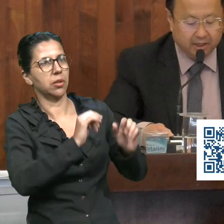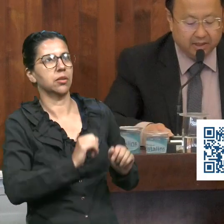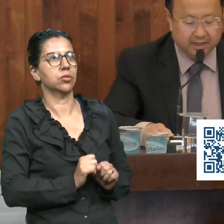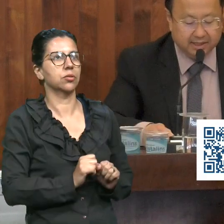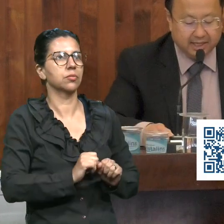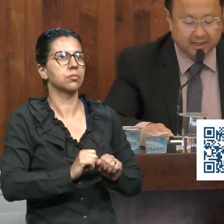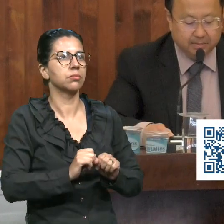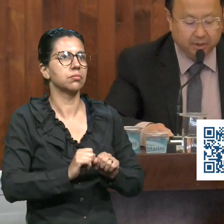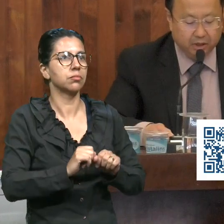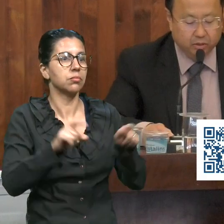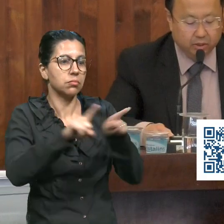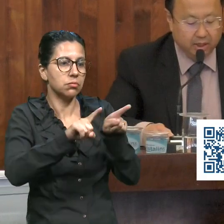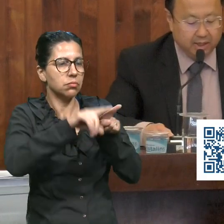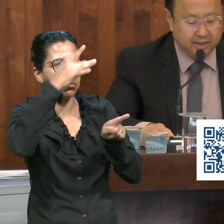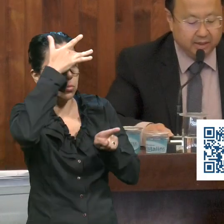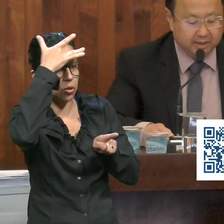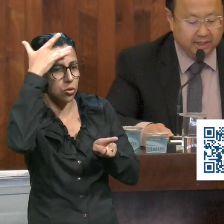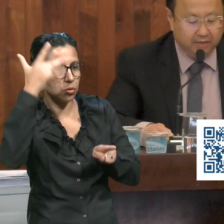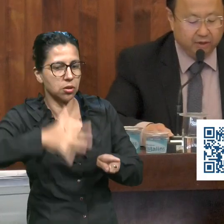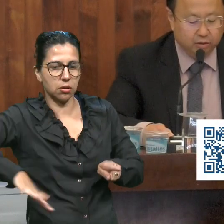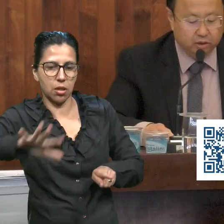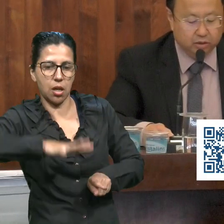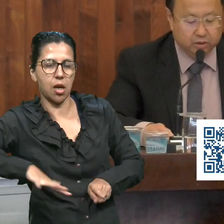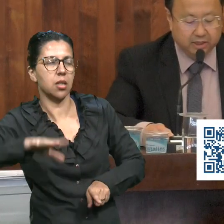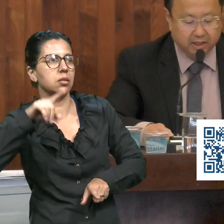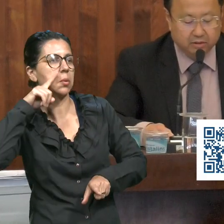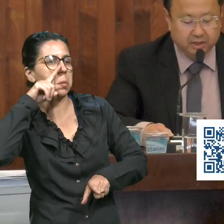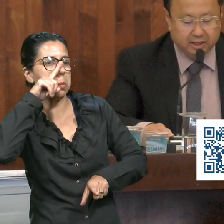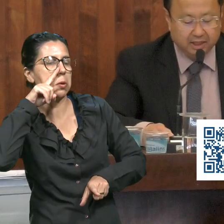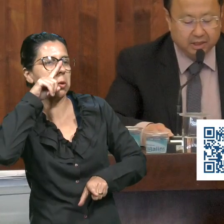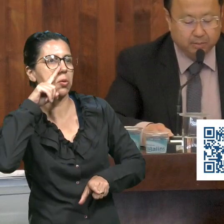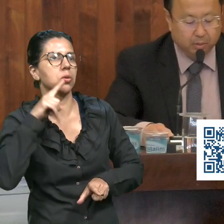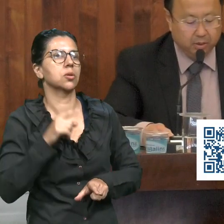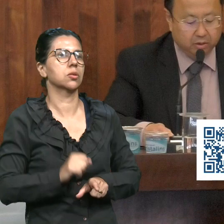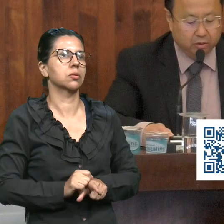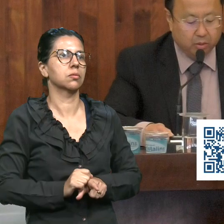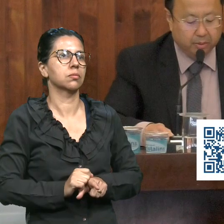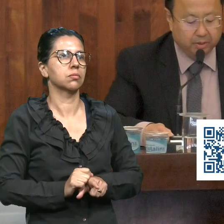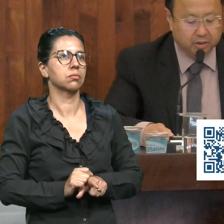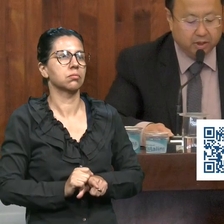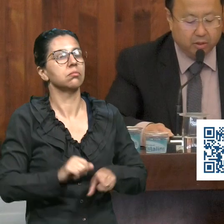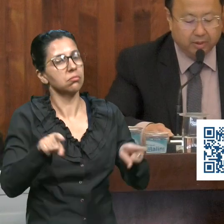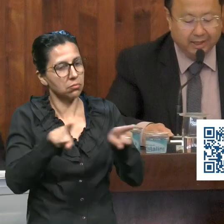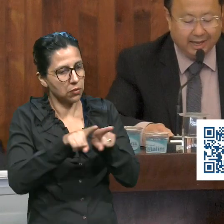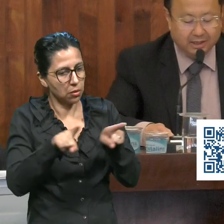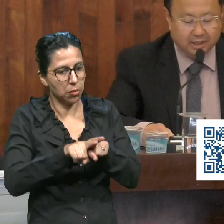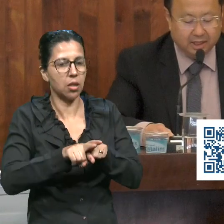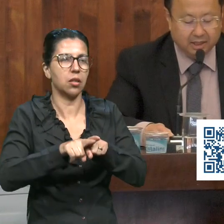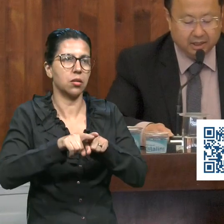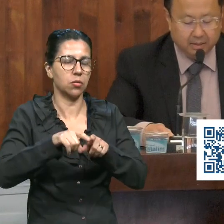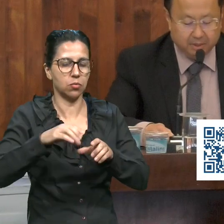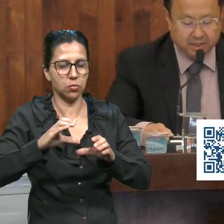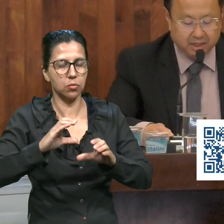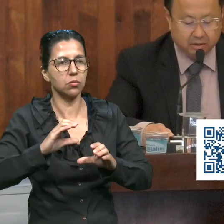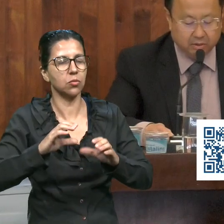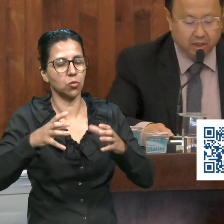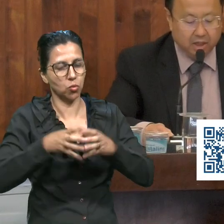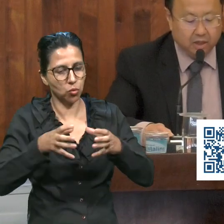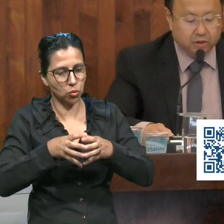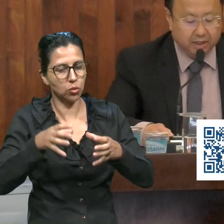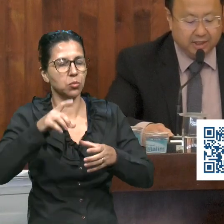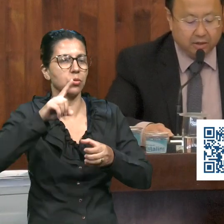dos habitantes das áreas de perigo, sendo assim, em virtude do zelo de interesse público e do compromisso com a comunidade que